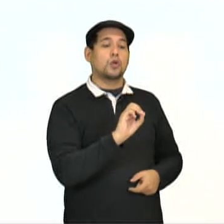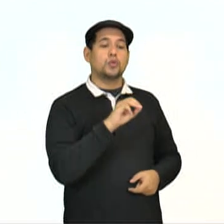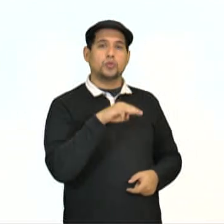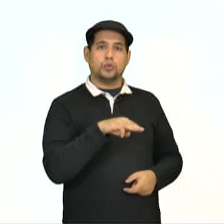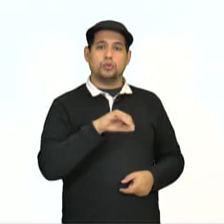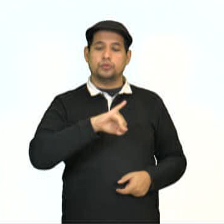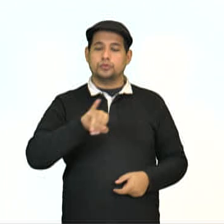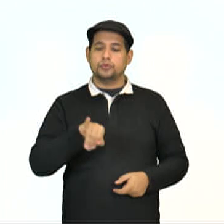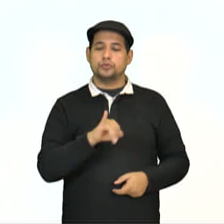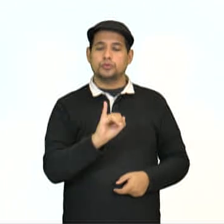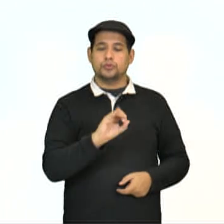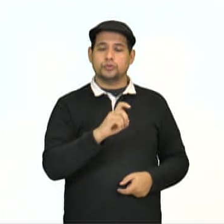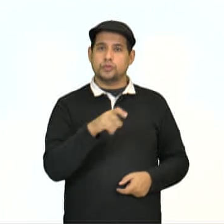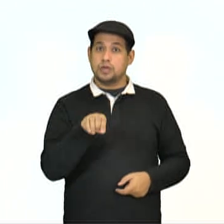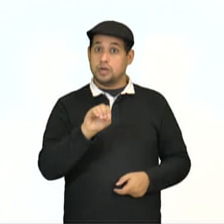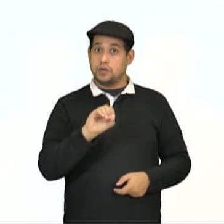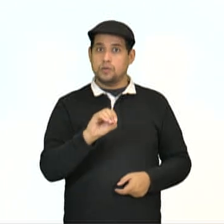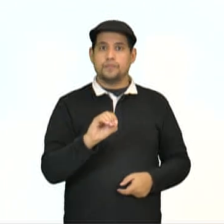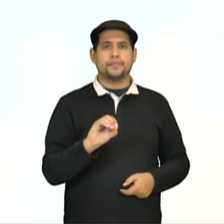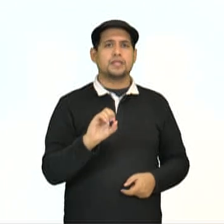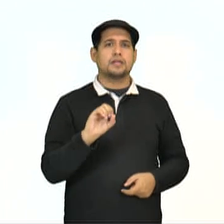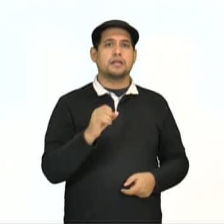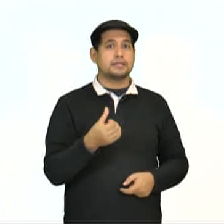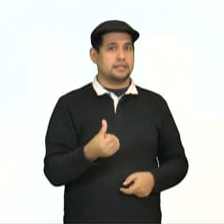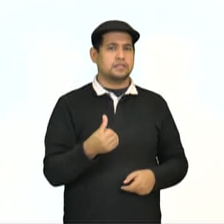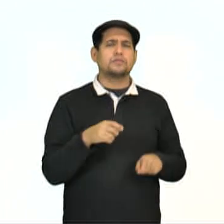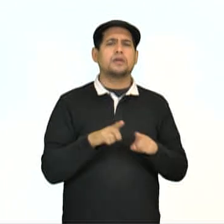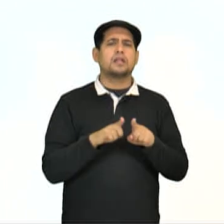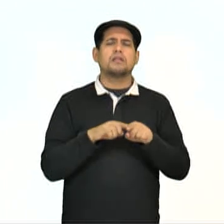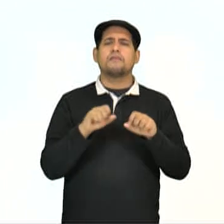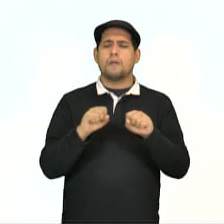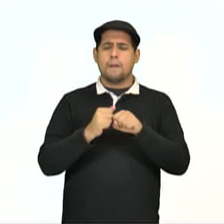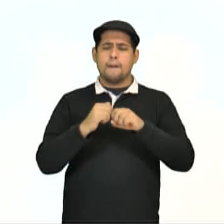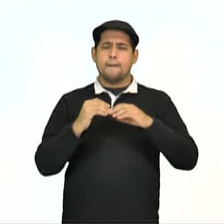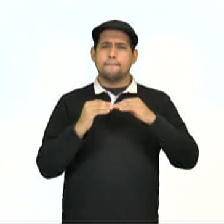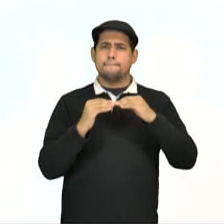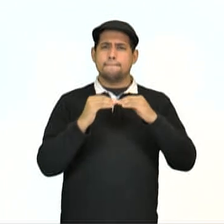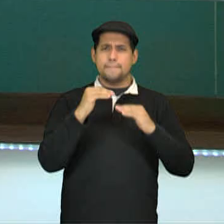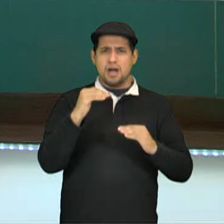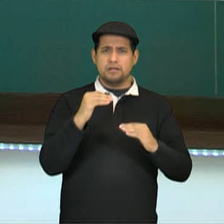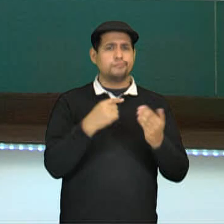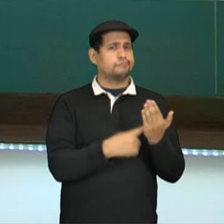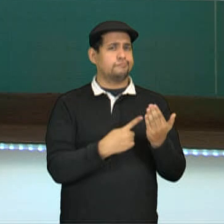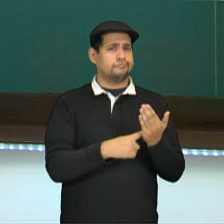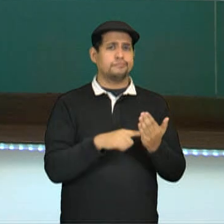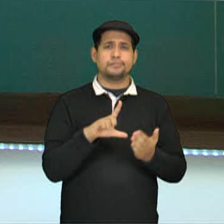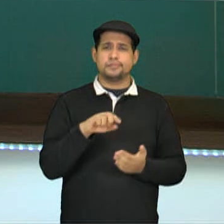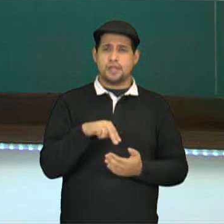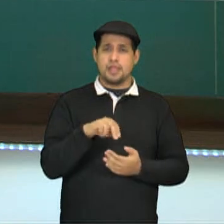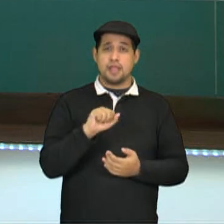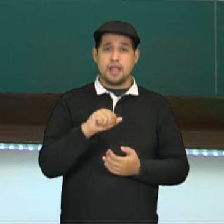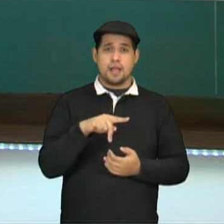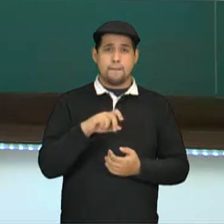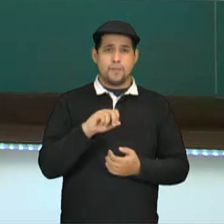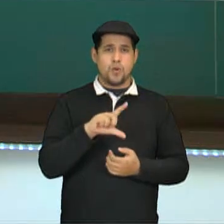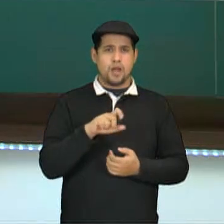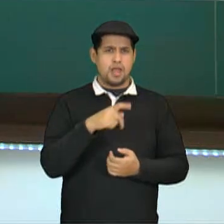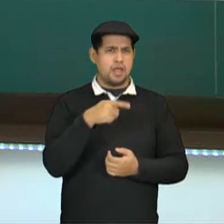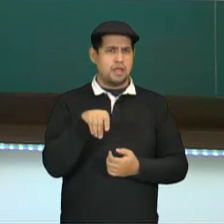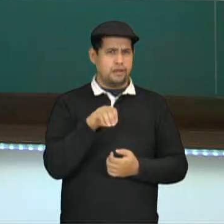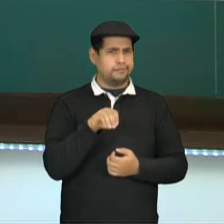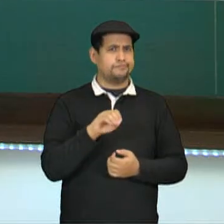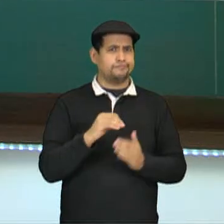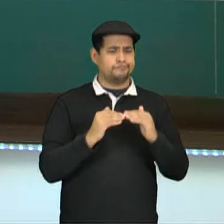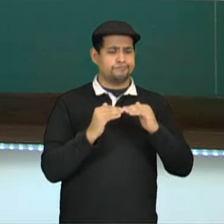João VI, ele rompe com o bloqueio continental imposto por Napoleão. Acabamos de falar sobre isso, né, gente?